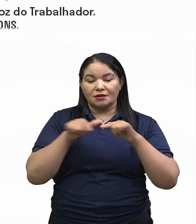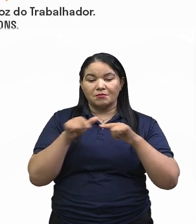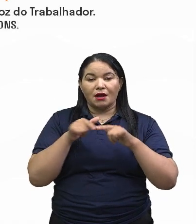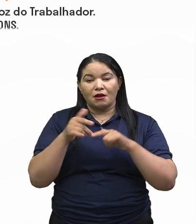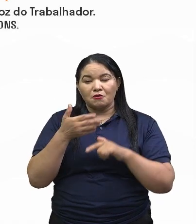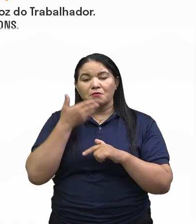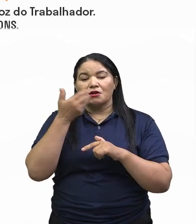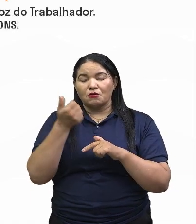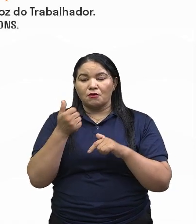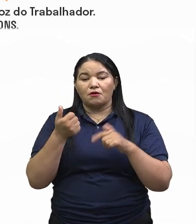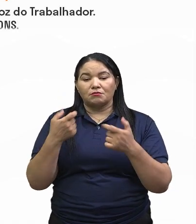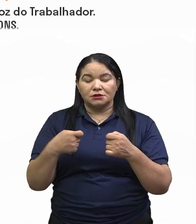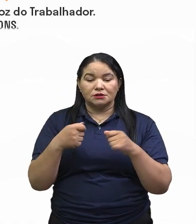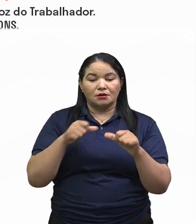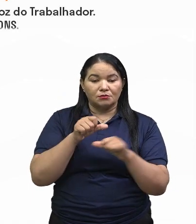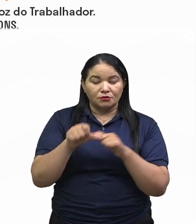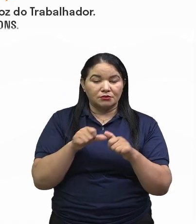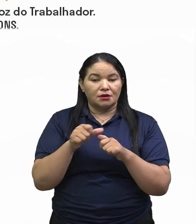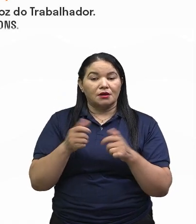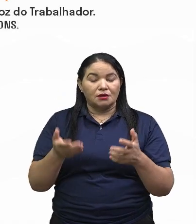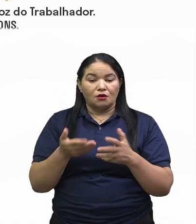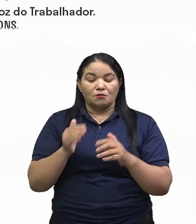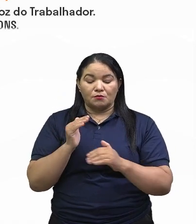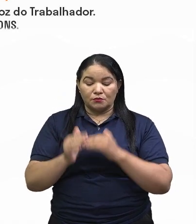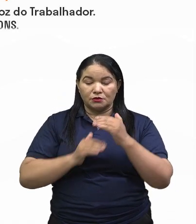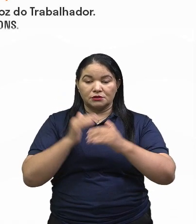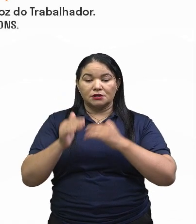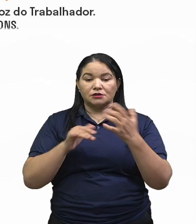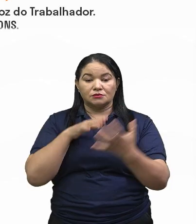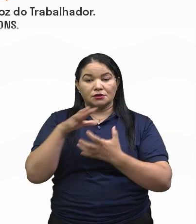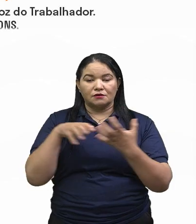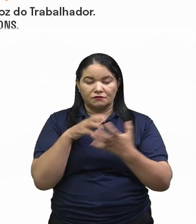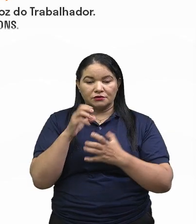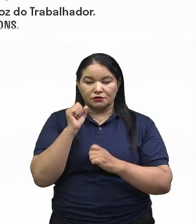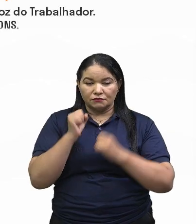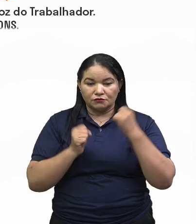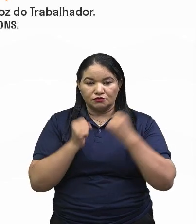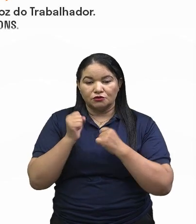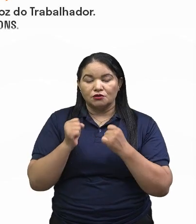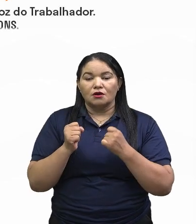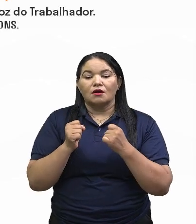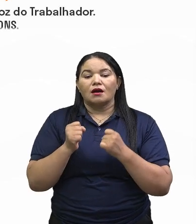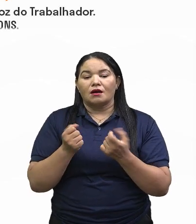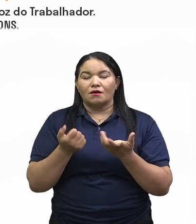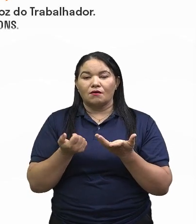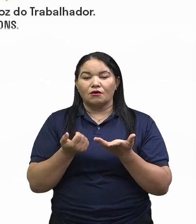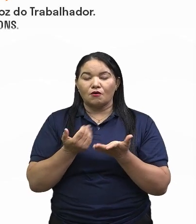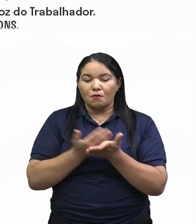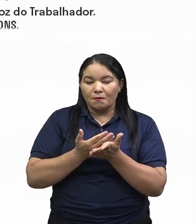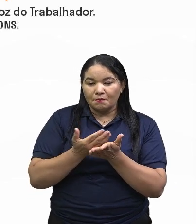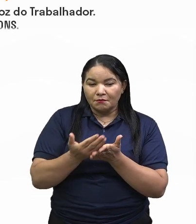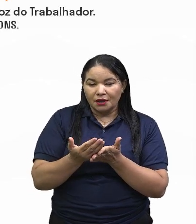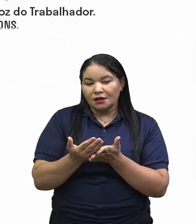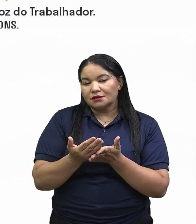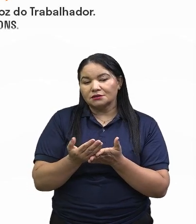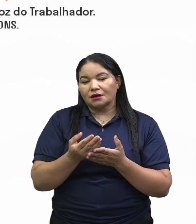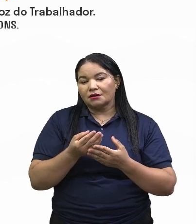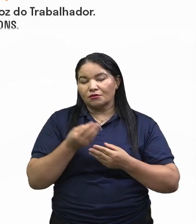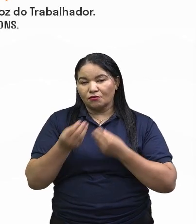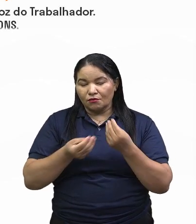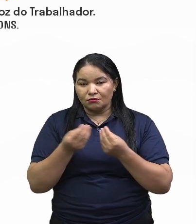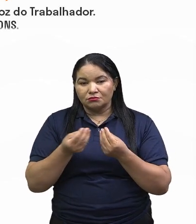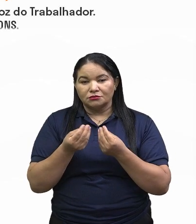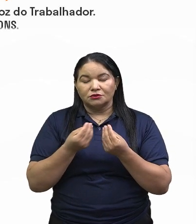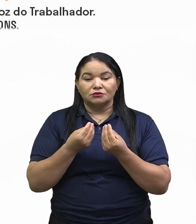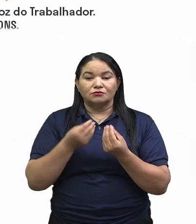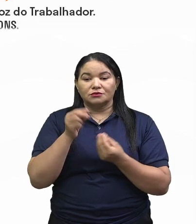trabalho, né? Esse processo da Revolução Industrial, ele não nasce com, né,